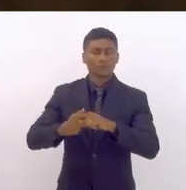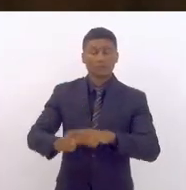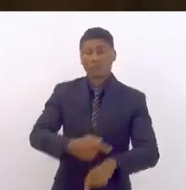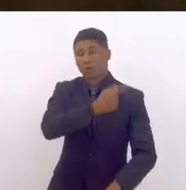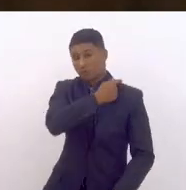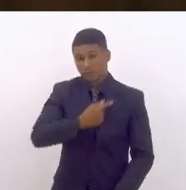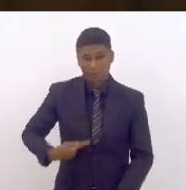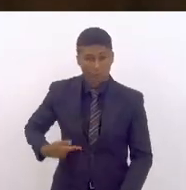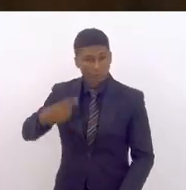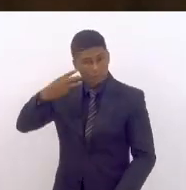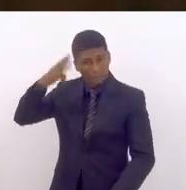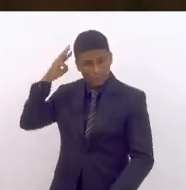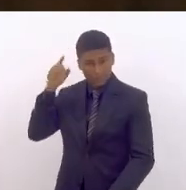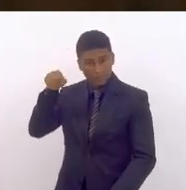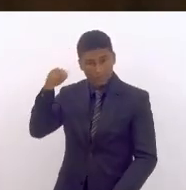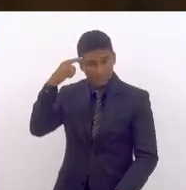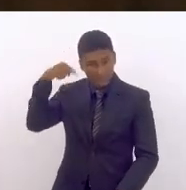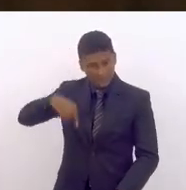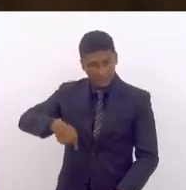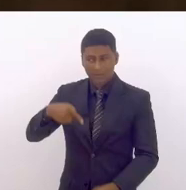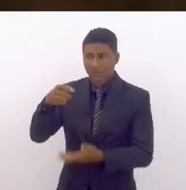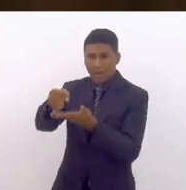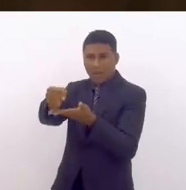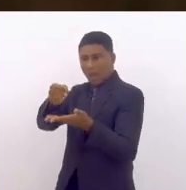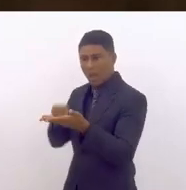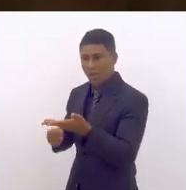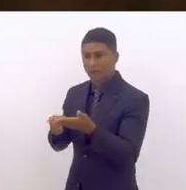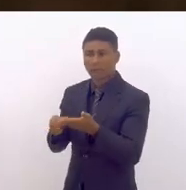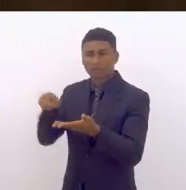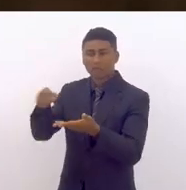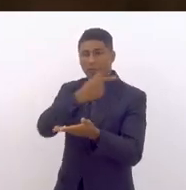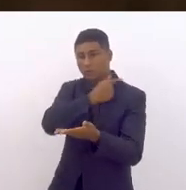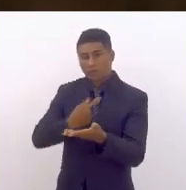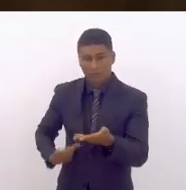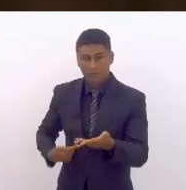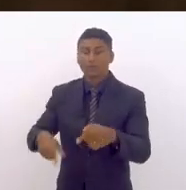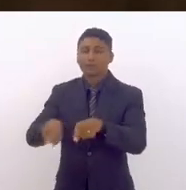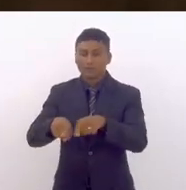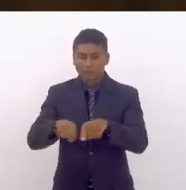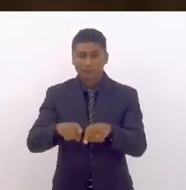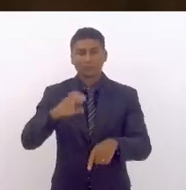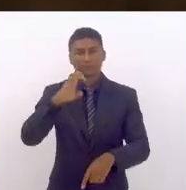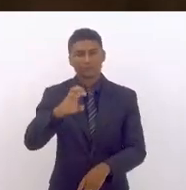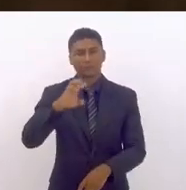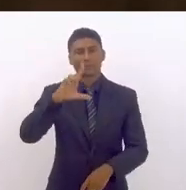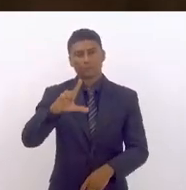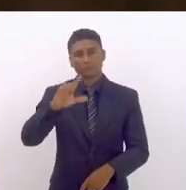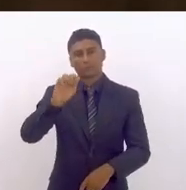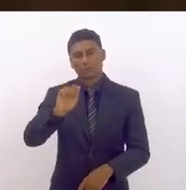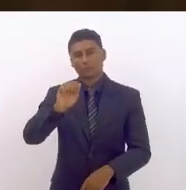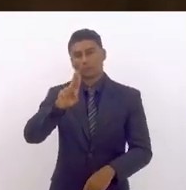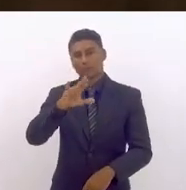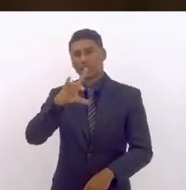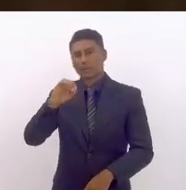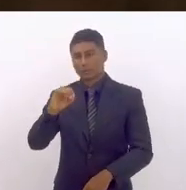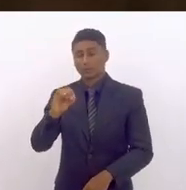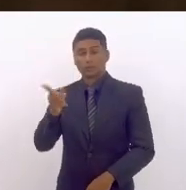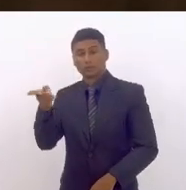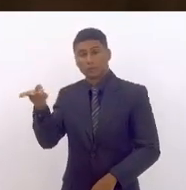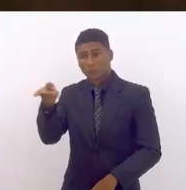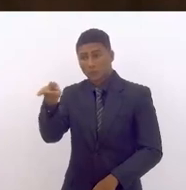foi impeachmentado por essa casa, quanto o governador Cláudio Castro, os dois